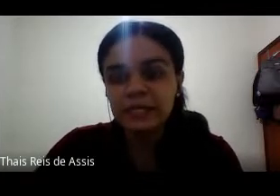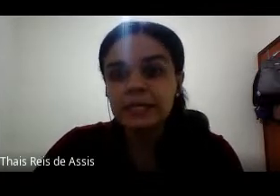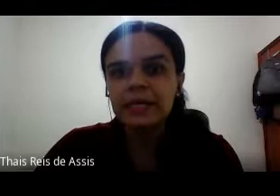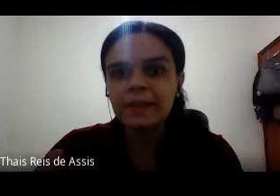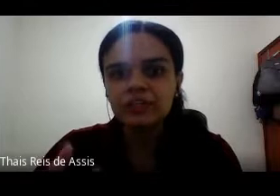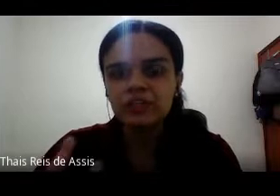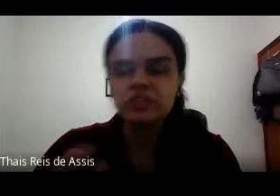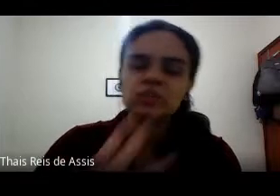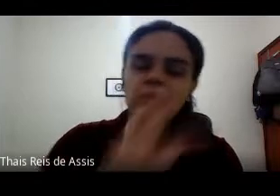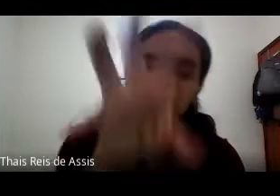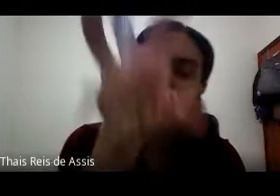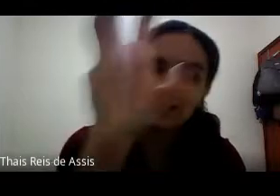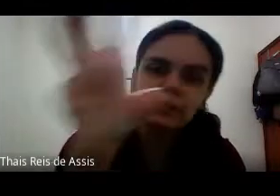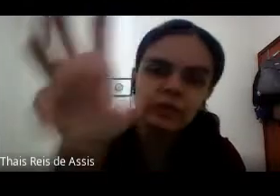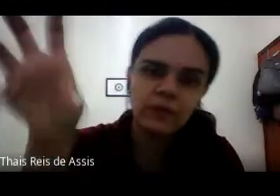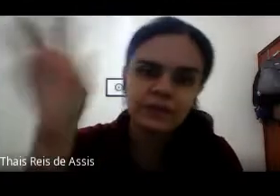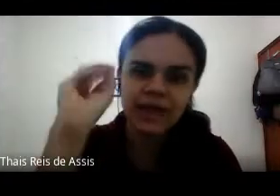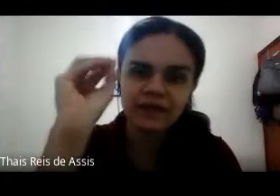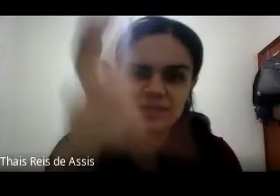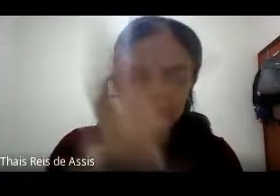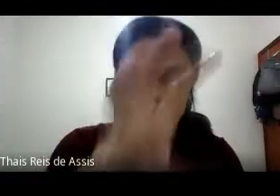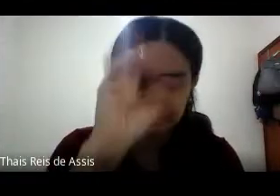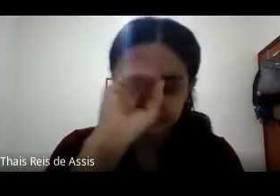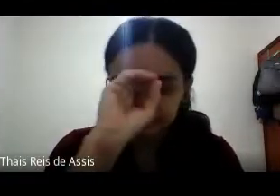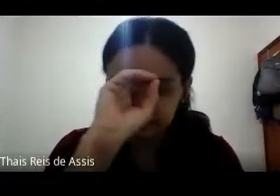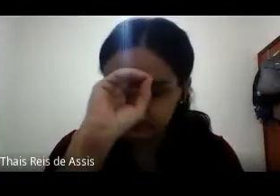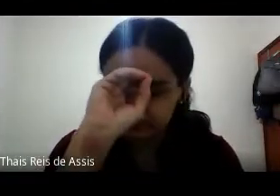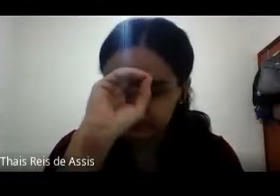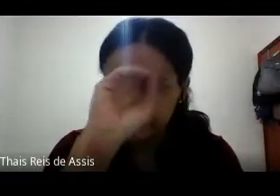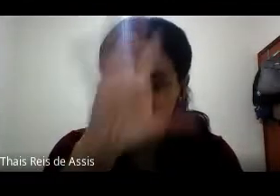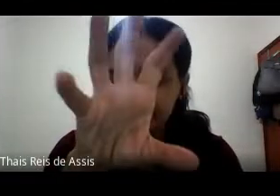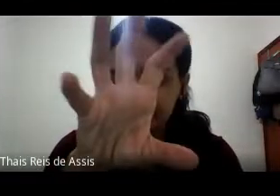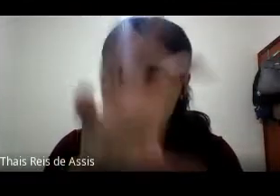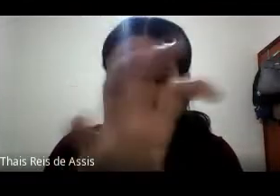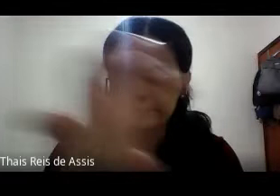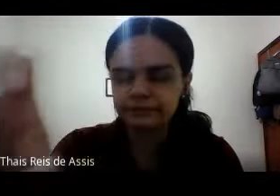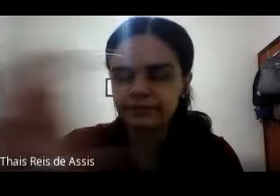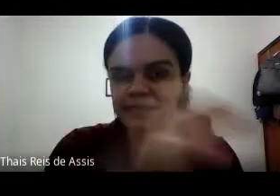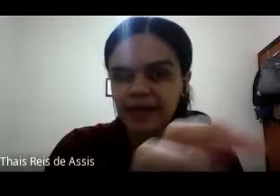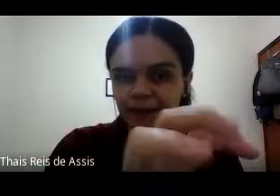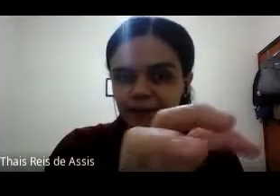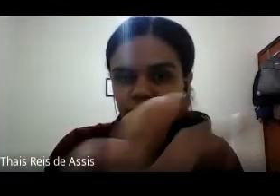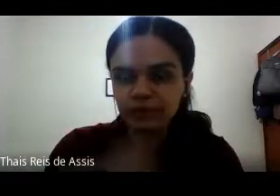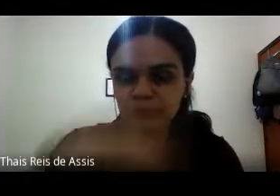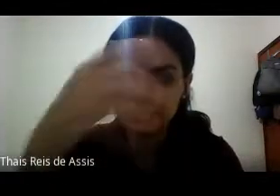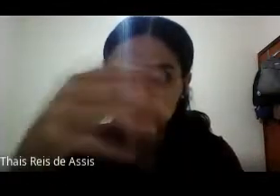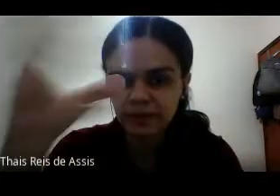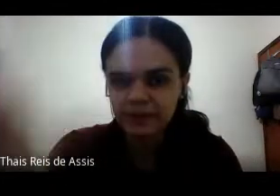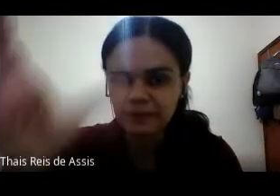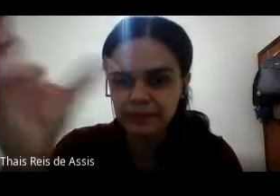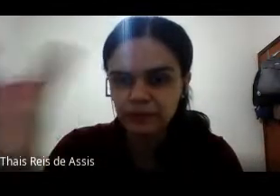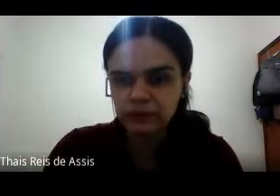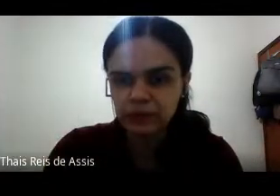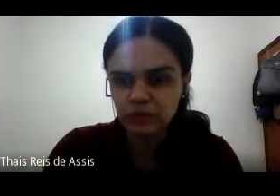operativas, e a partir disso, quanto o aluno ele consegue fazer essa passar de produção de